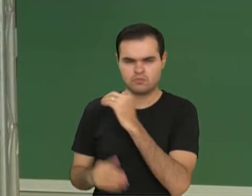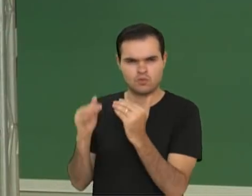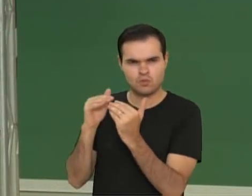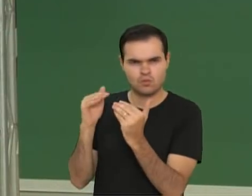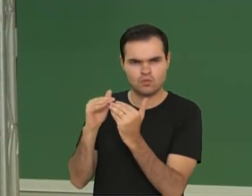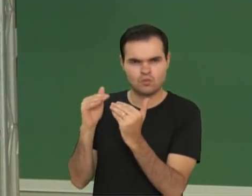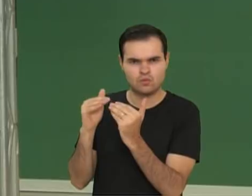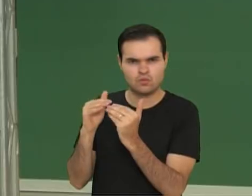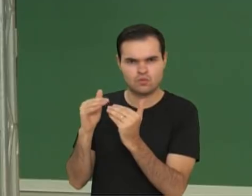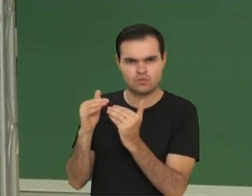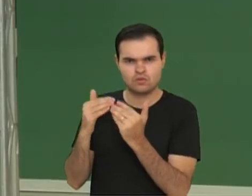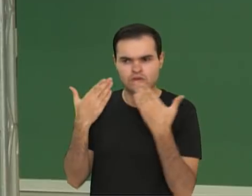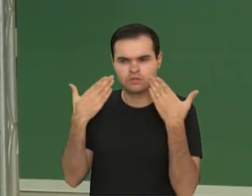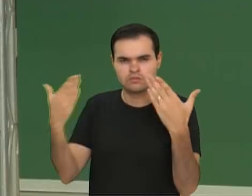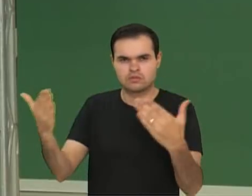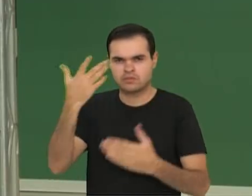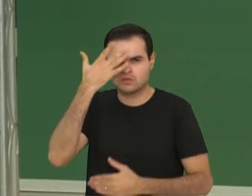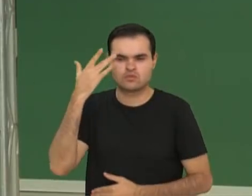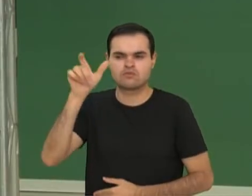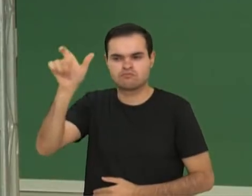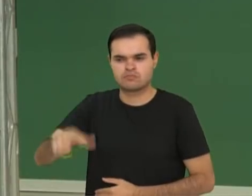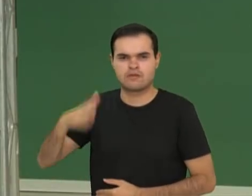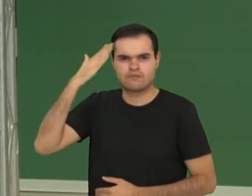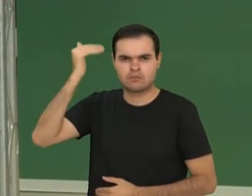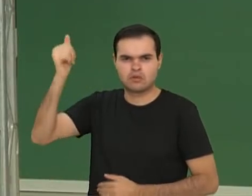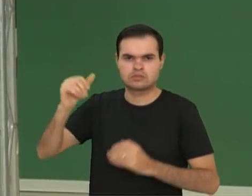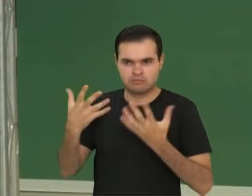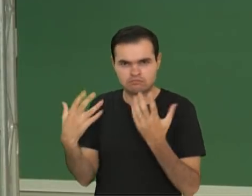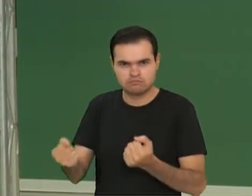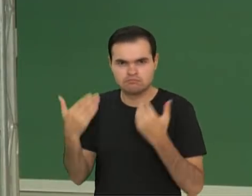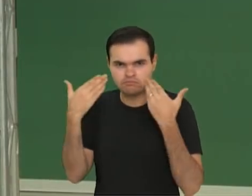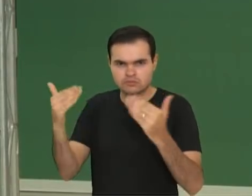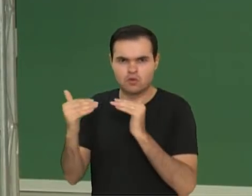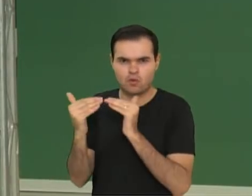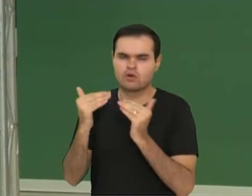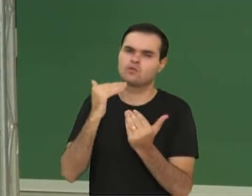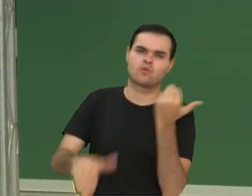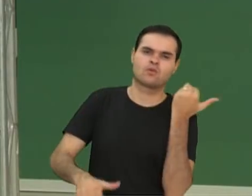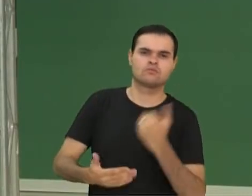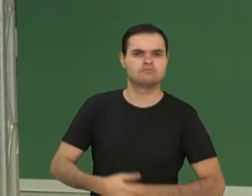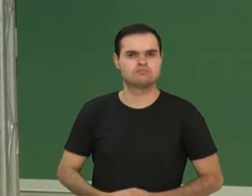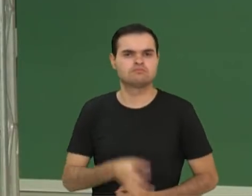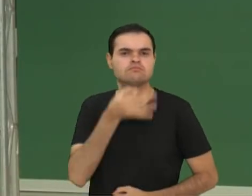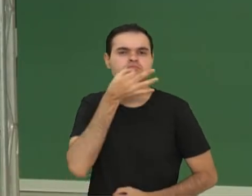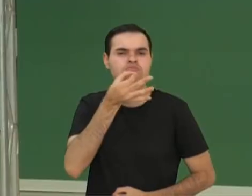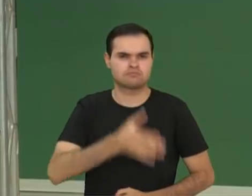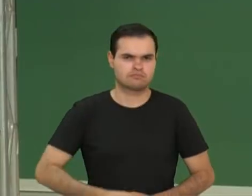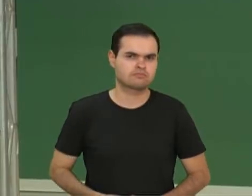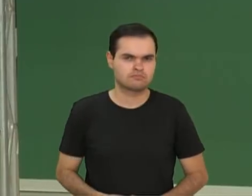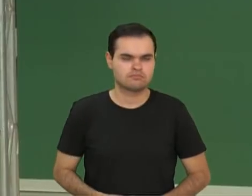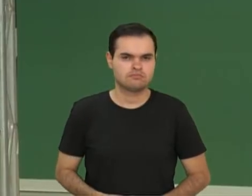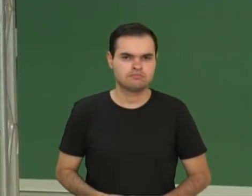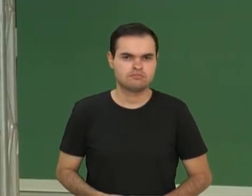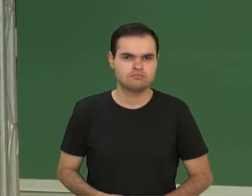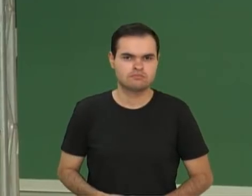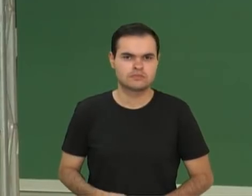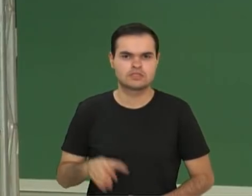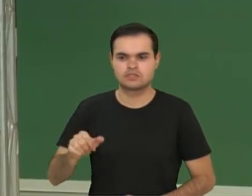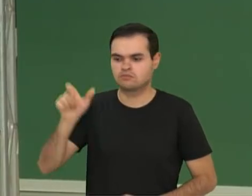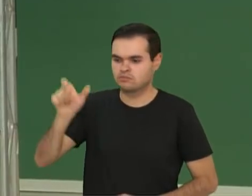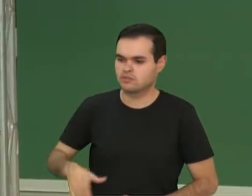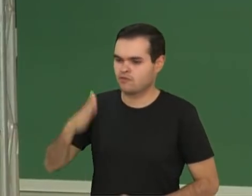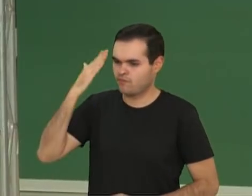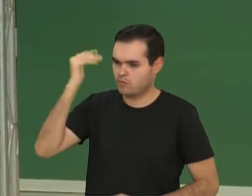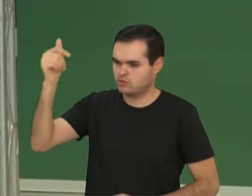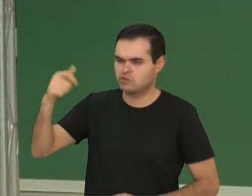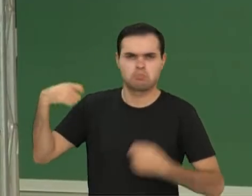da privacidade de uma pessoa por ela ser famosa? Você concorda ou discorda disso? O que você acha? Que se a pessoa é famosa, ela